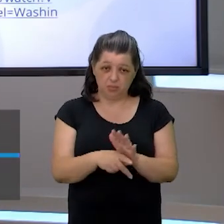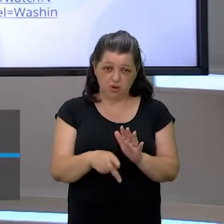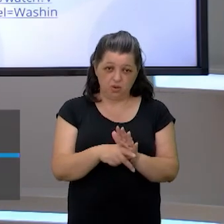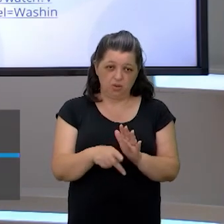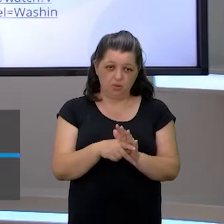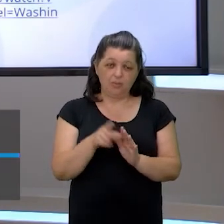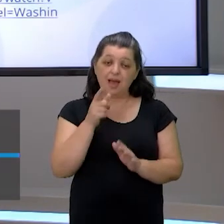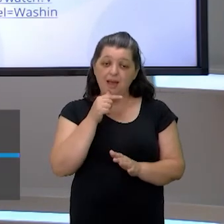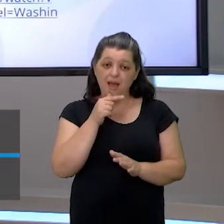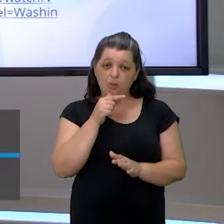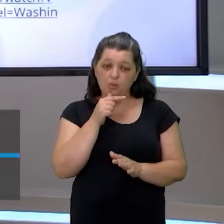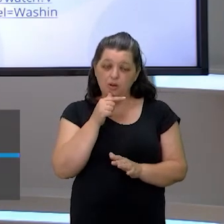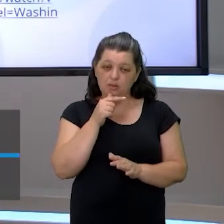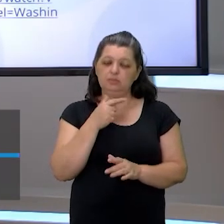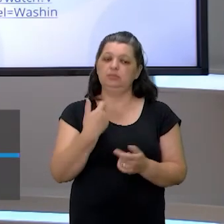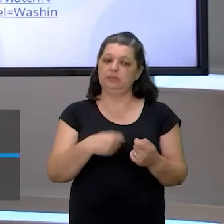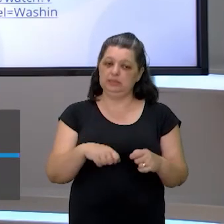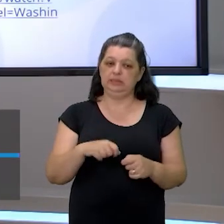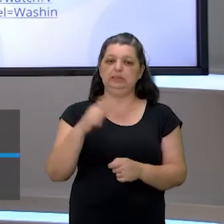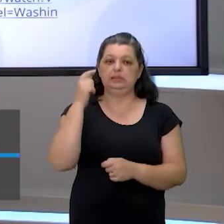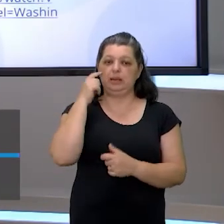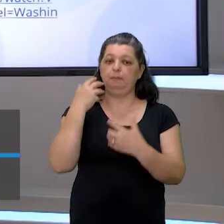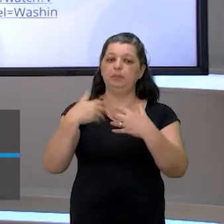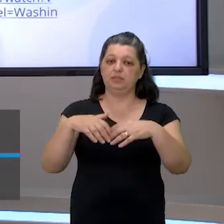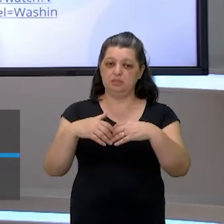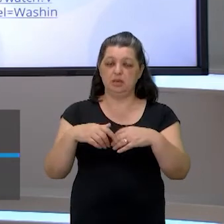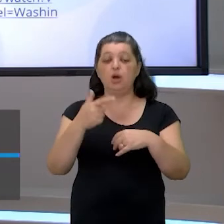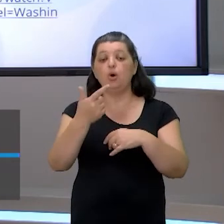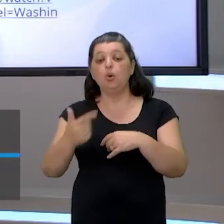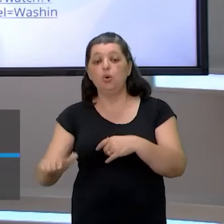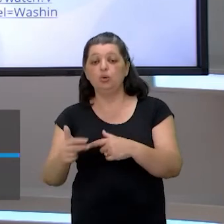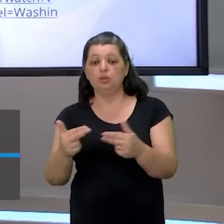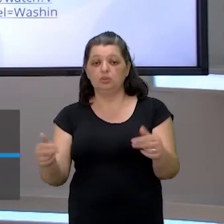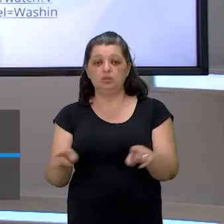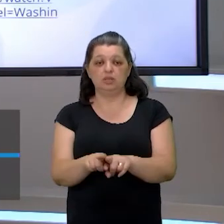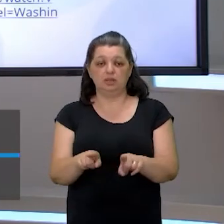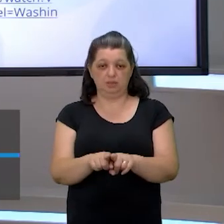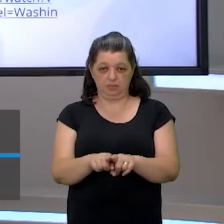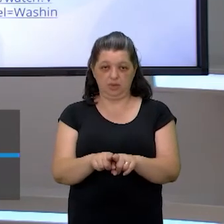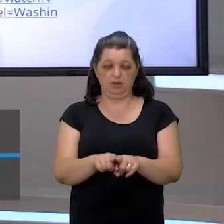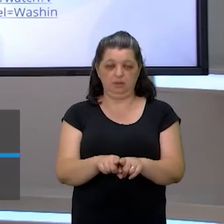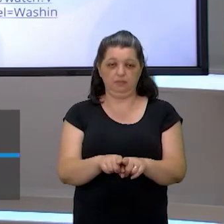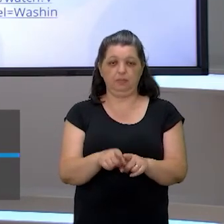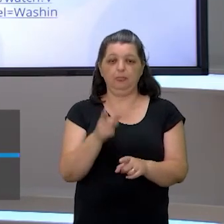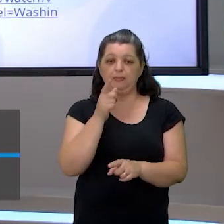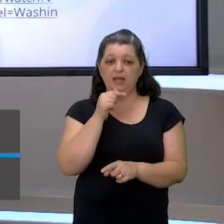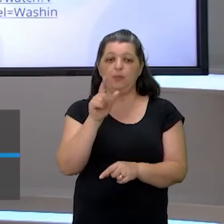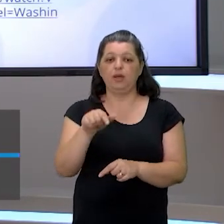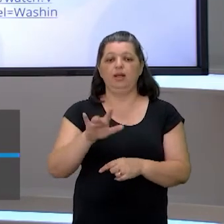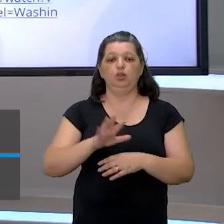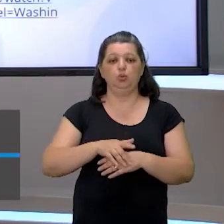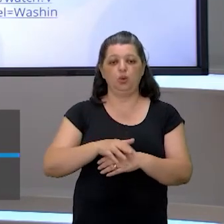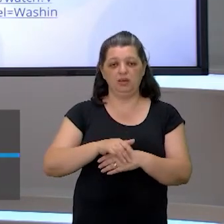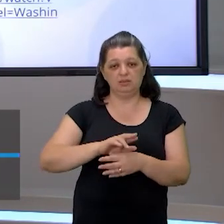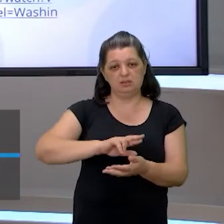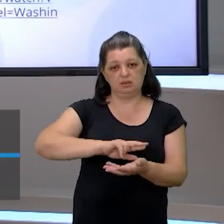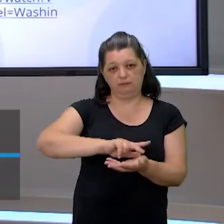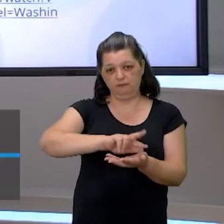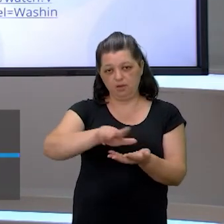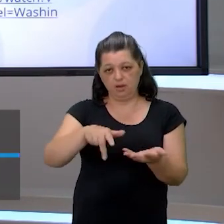outro ponto que a gente também precisa pensar. Outra questão também relacionada à água são as doenças. Então, se eu tenho, por